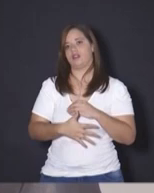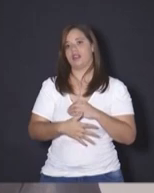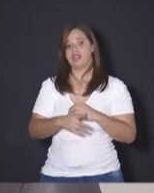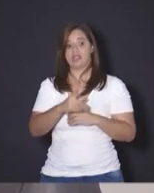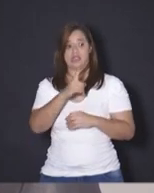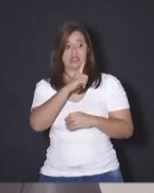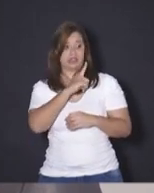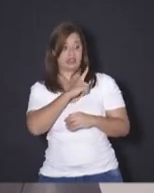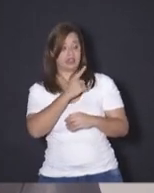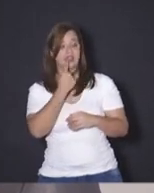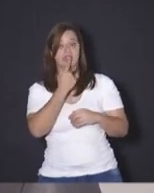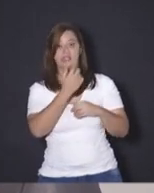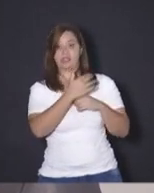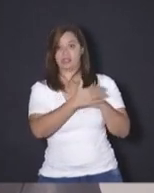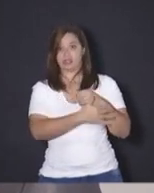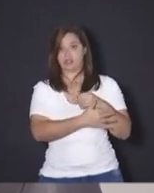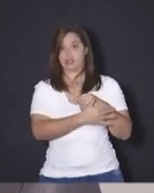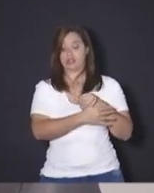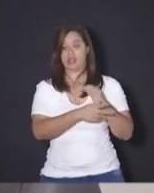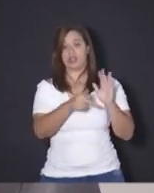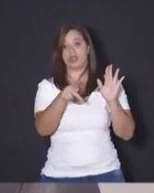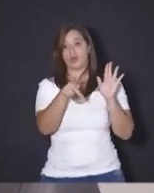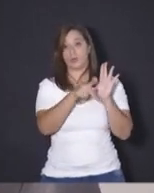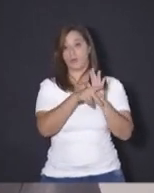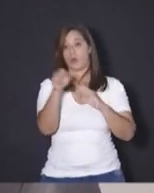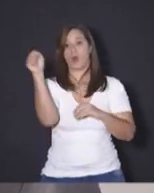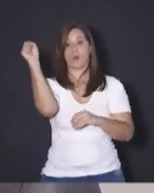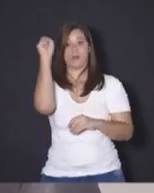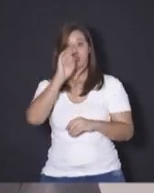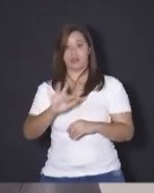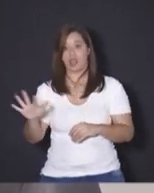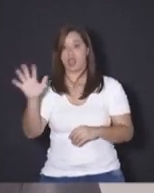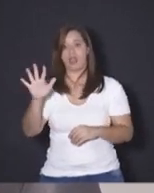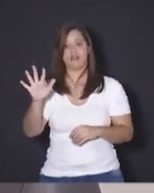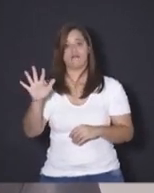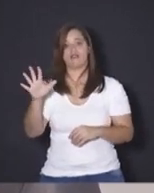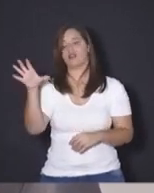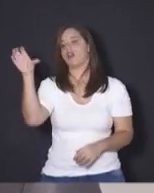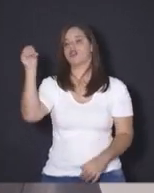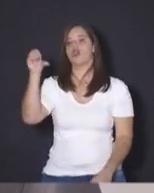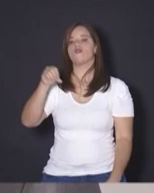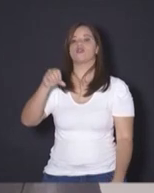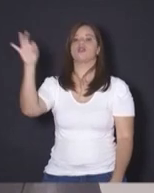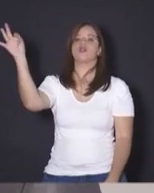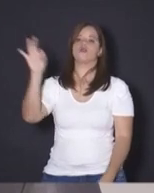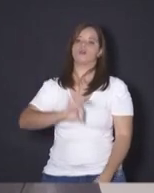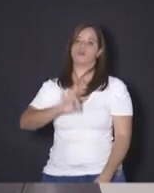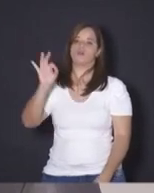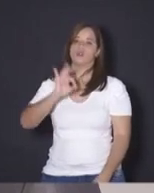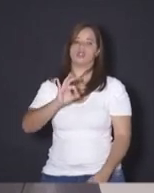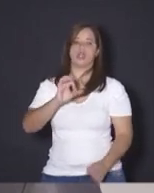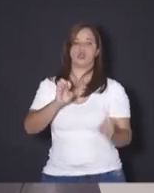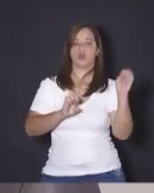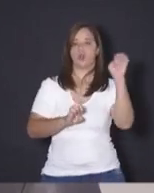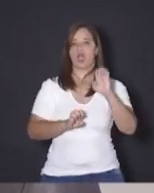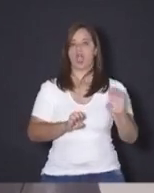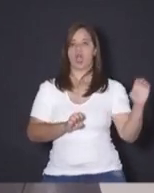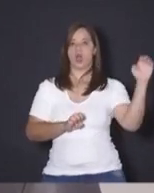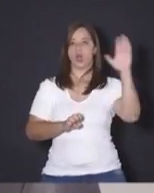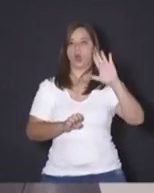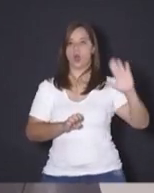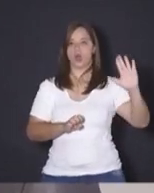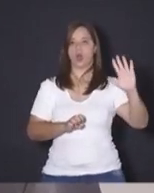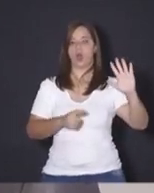ter uma única gota de sangue africano 99% de sangue europeu você simplesmente